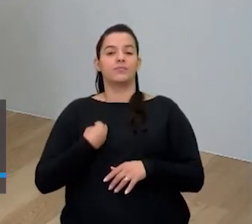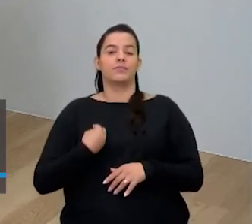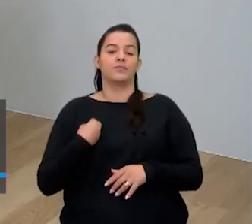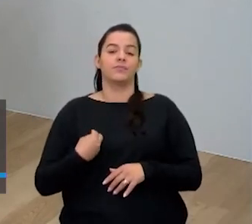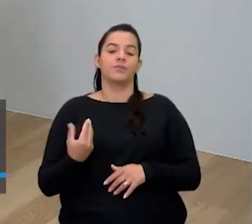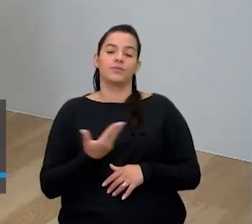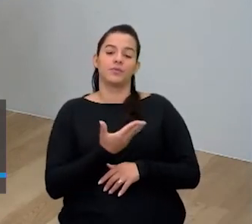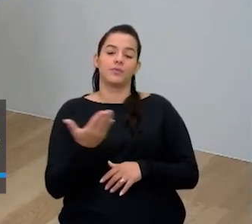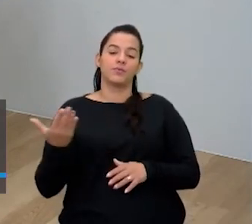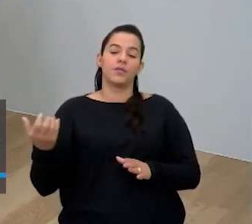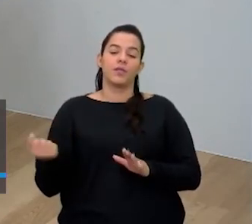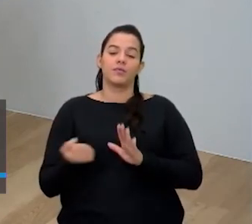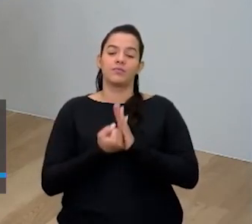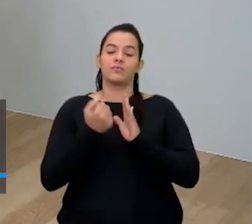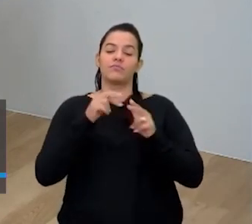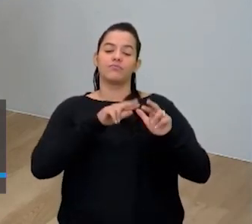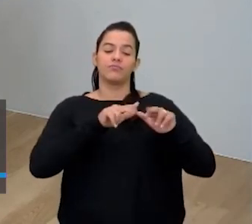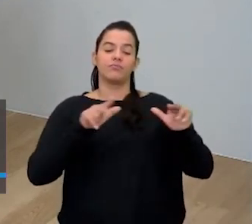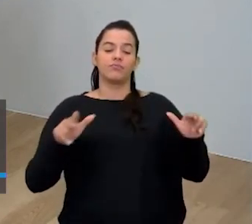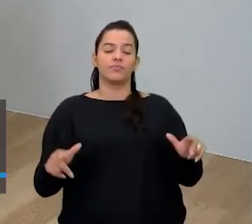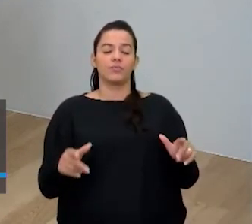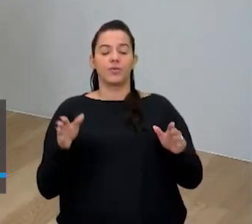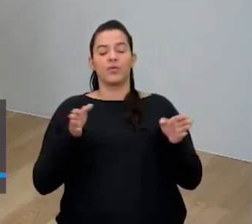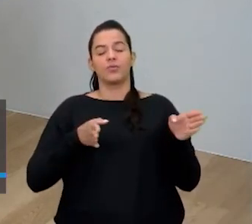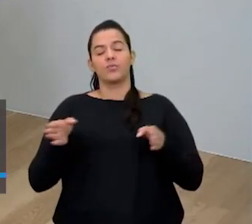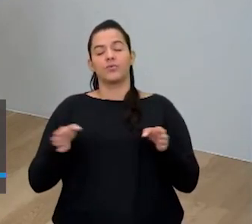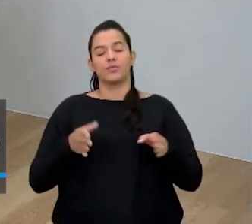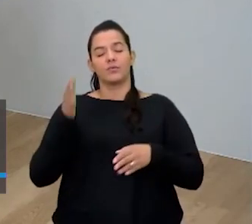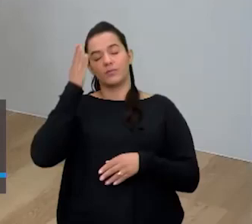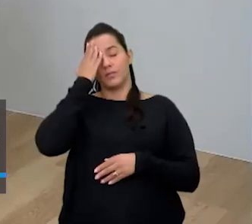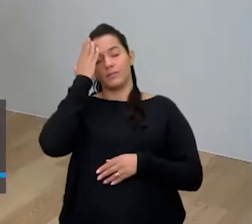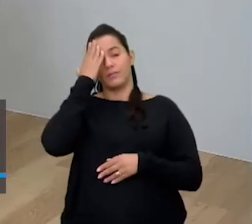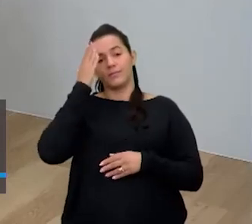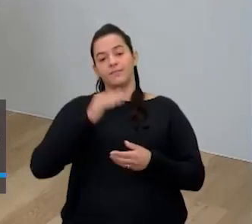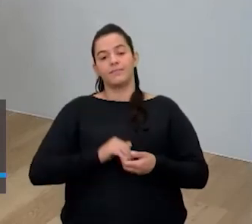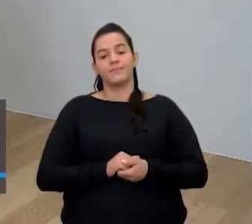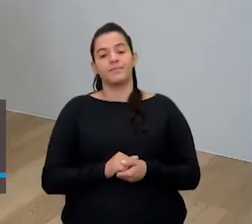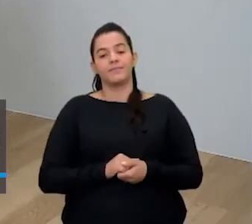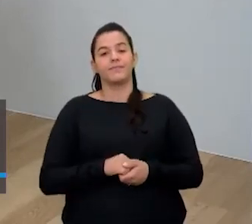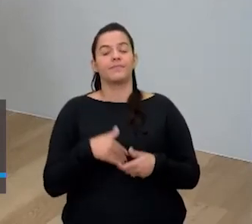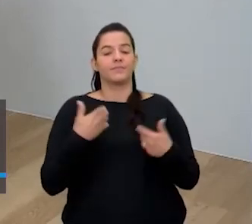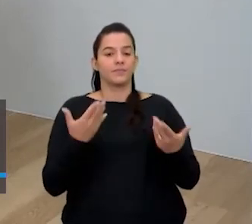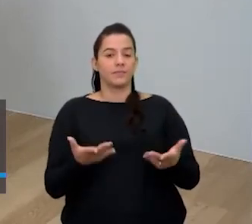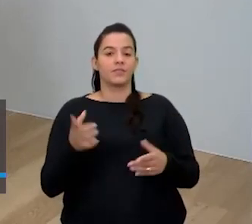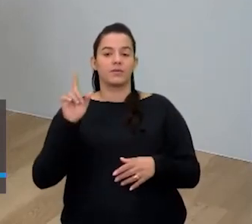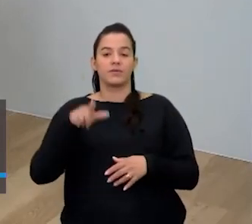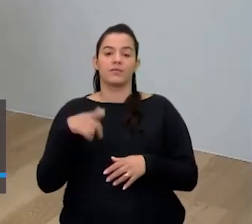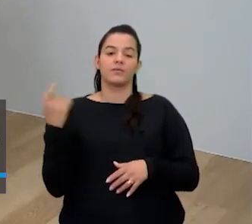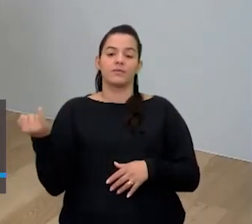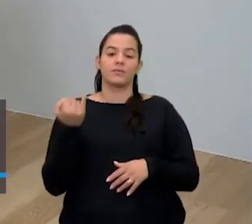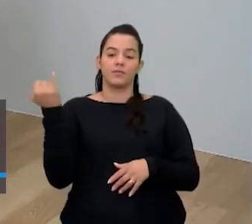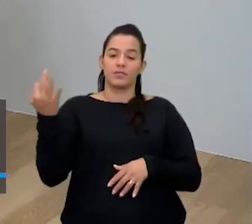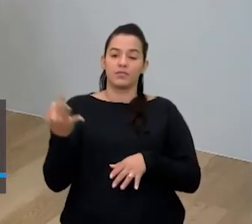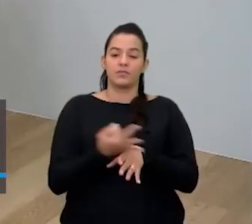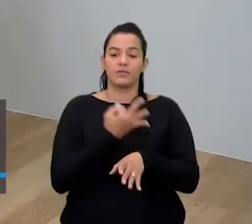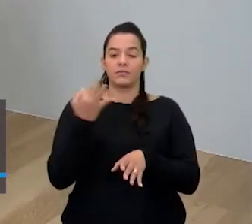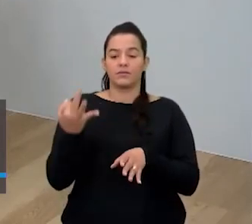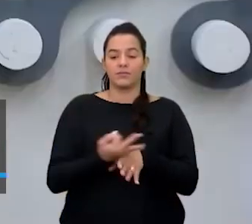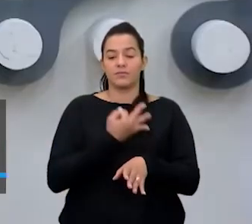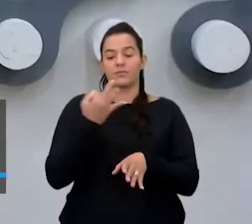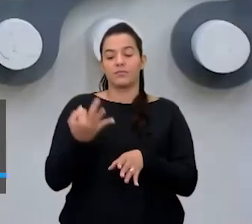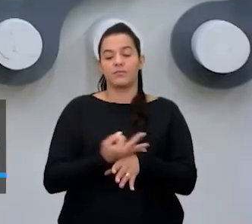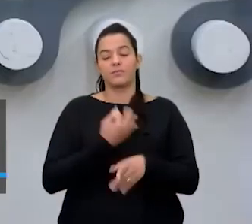quando destrói as nossas noções de solidariedade. Por isso, a questão da tolerância é fundamental, não é isso? Certamente.